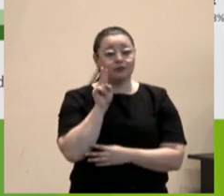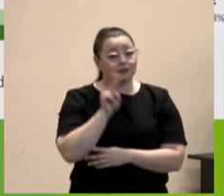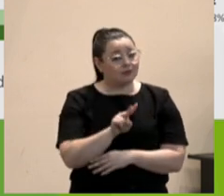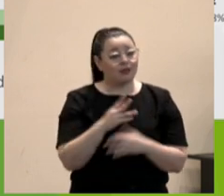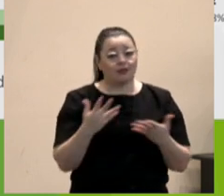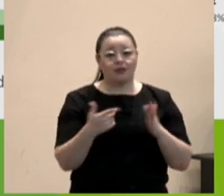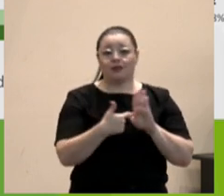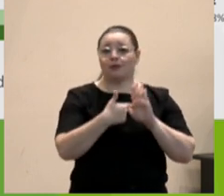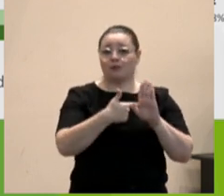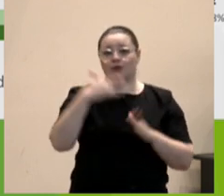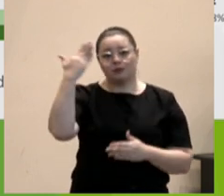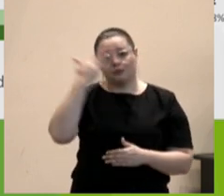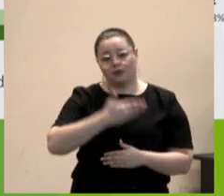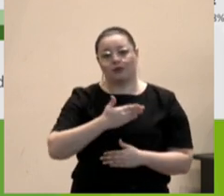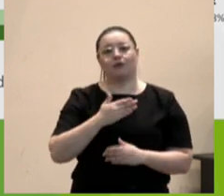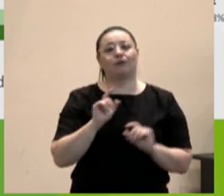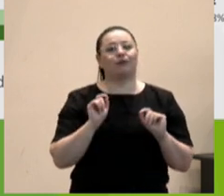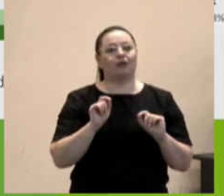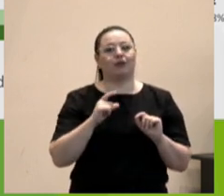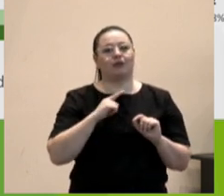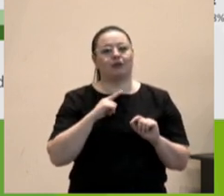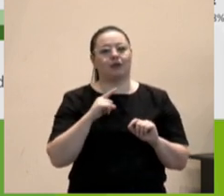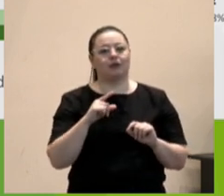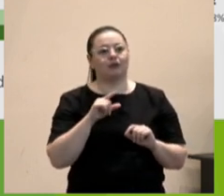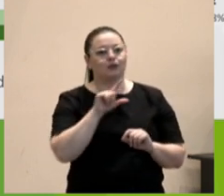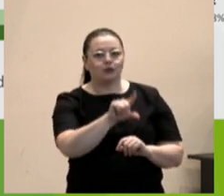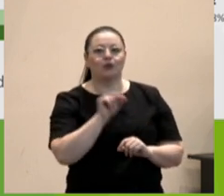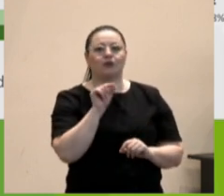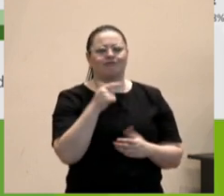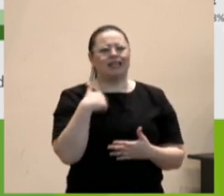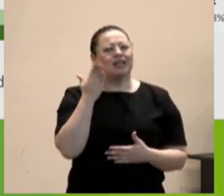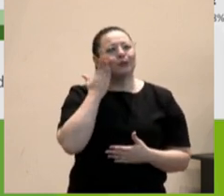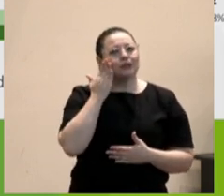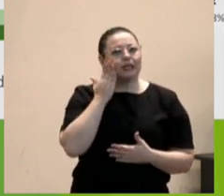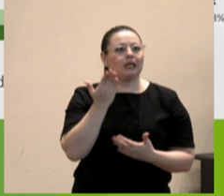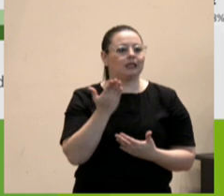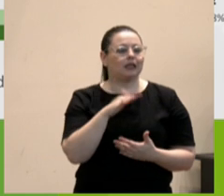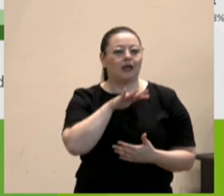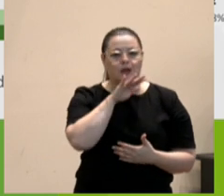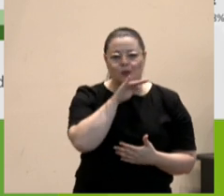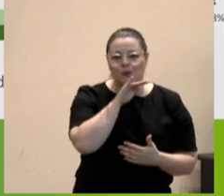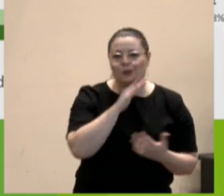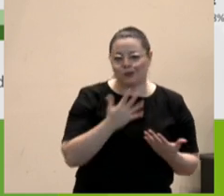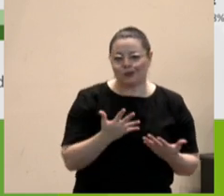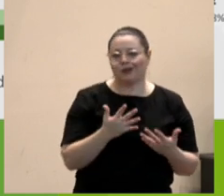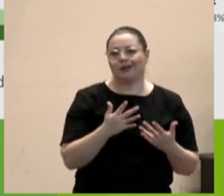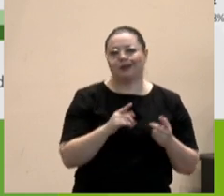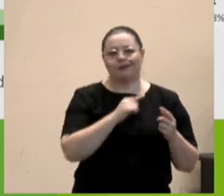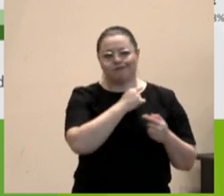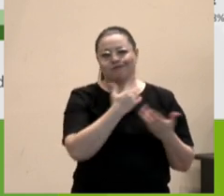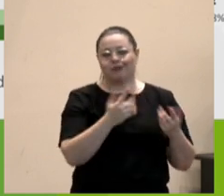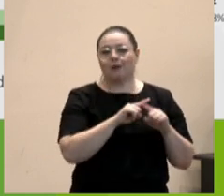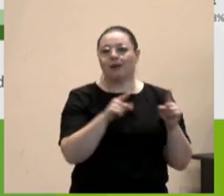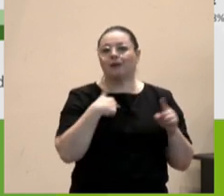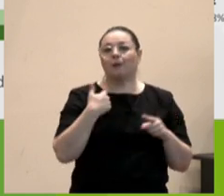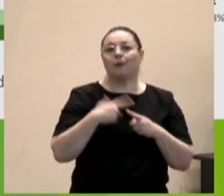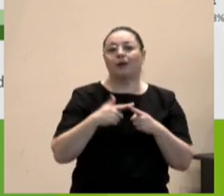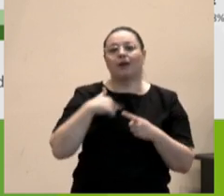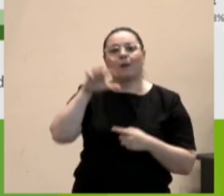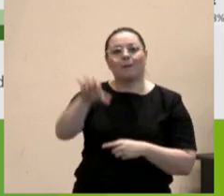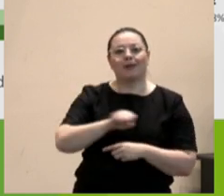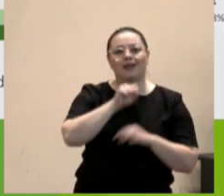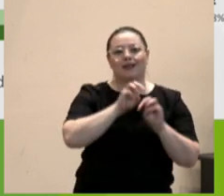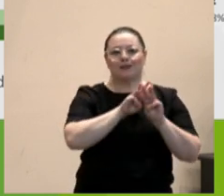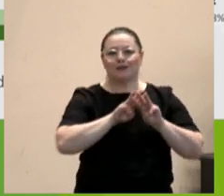já traz essas indicações. Eu sei que está ruim, mas como eu tirei do site, fica mais difícil. Então,